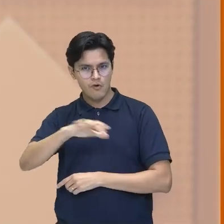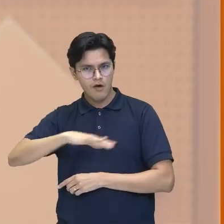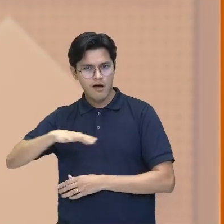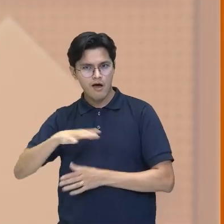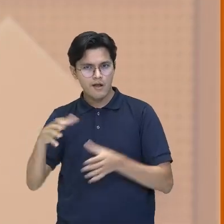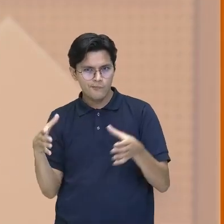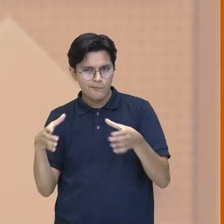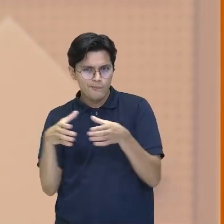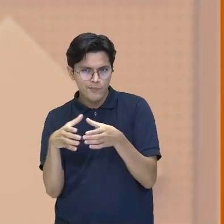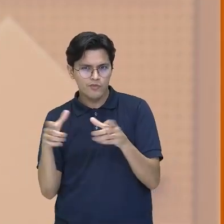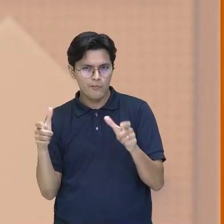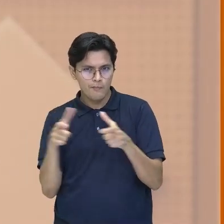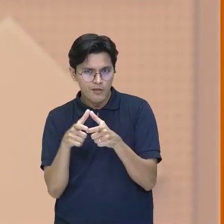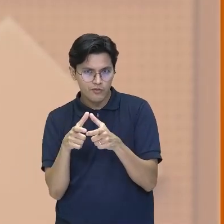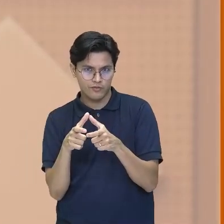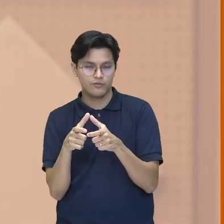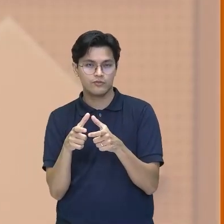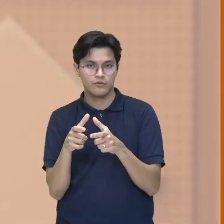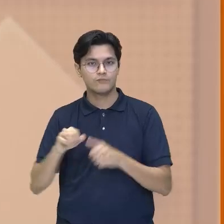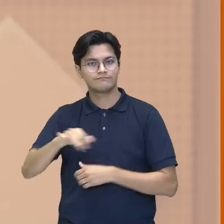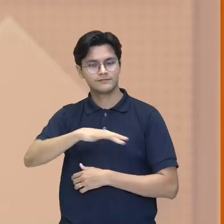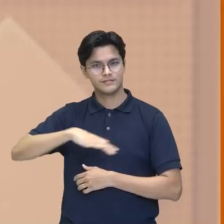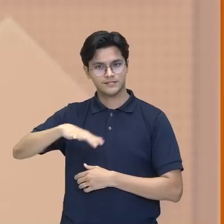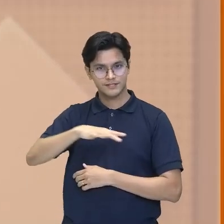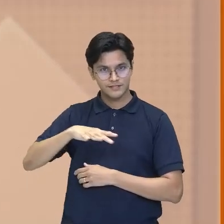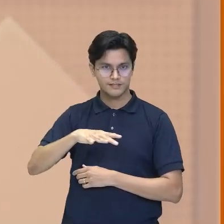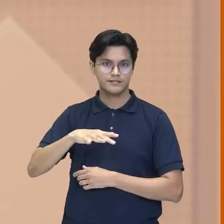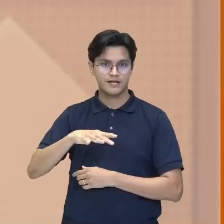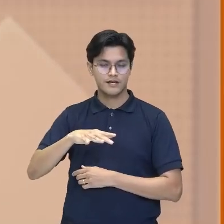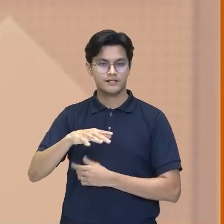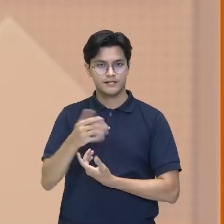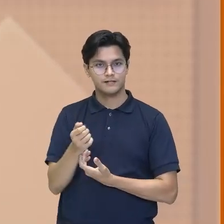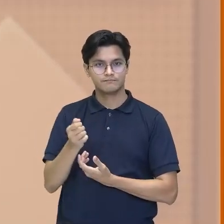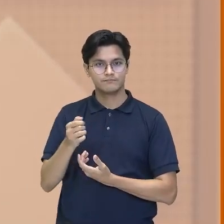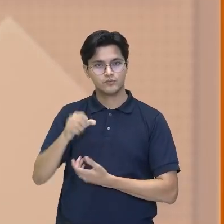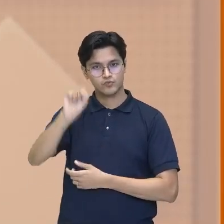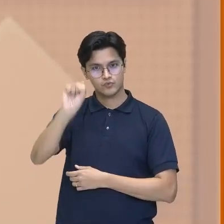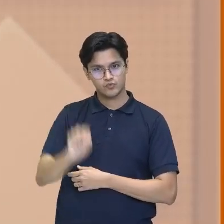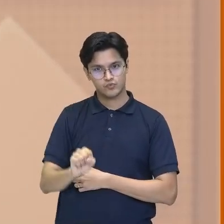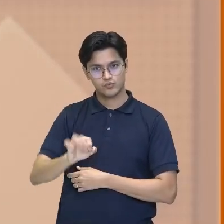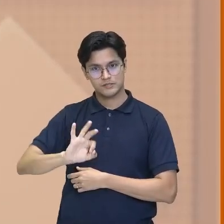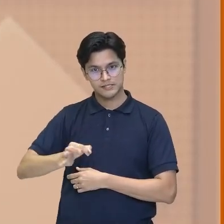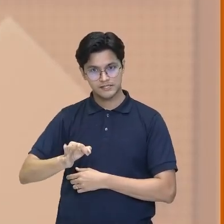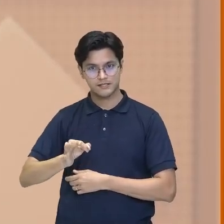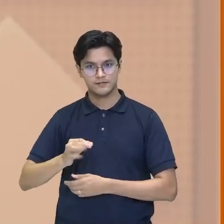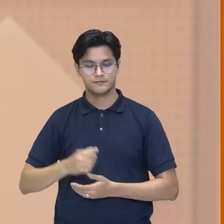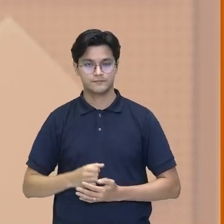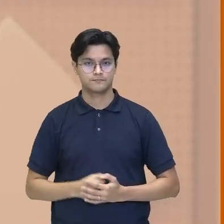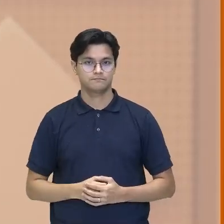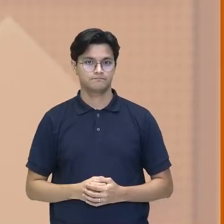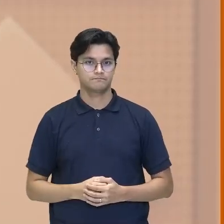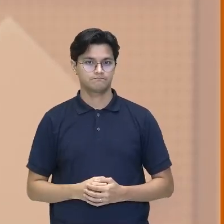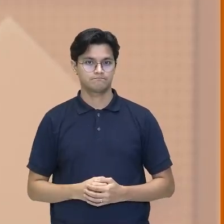país está localizado na zona temperada sul. Na parte que corresponde à zona tropical, nós vamos ter